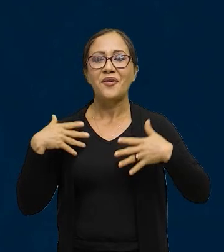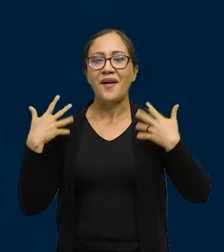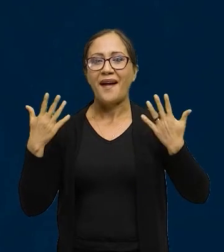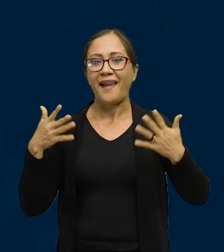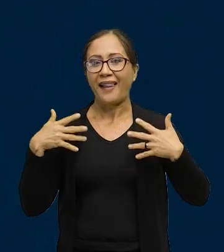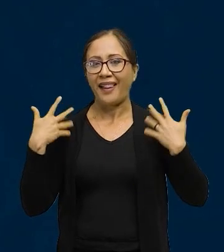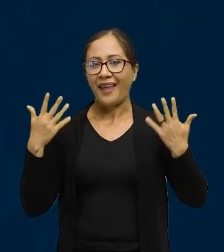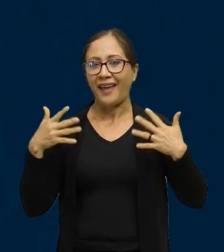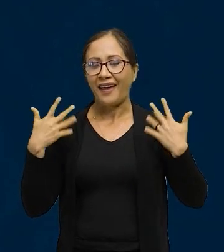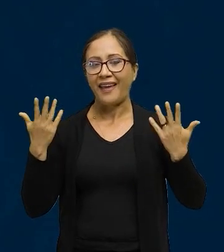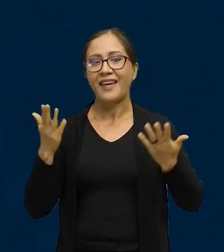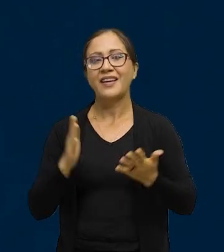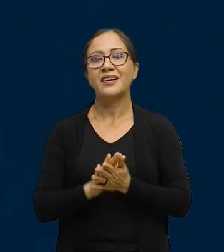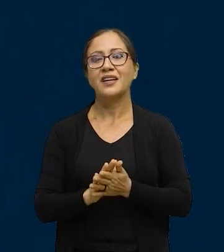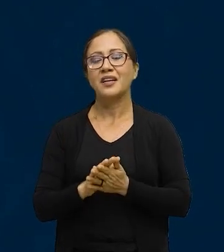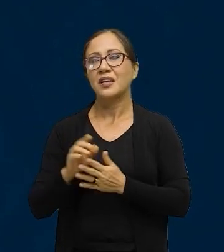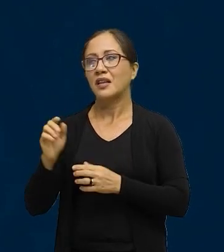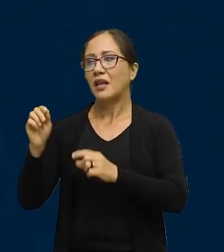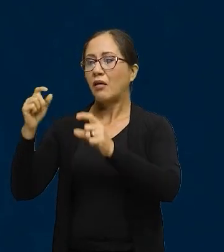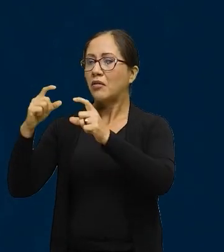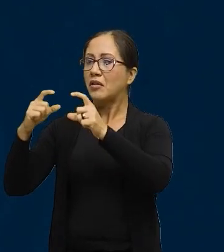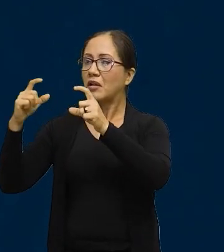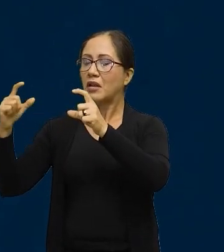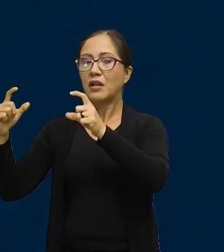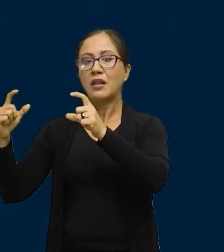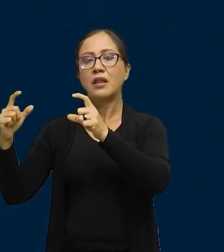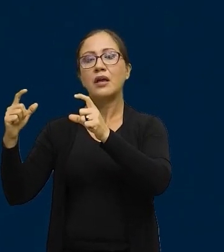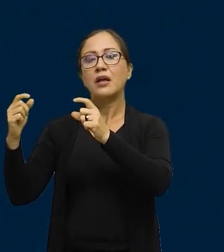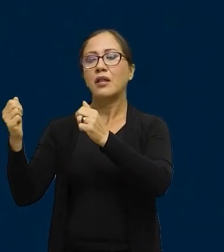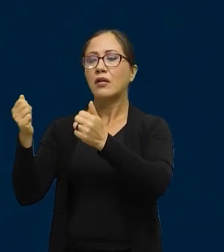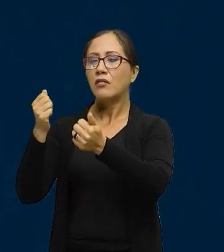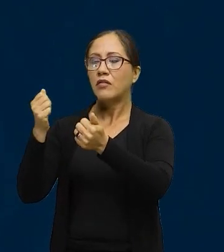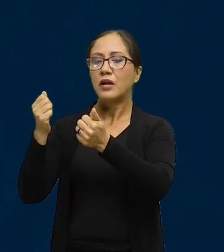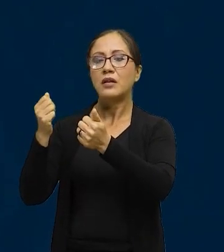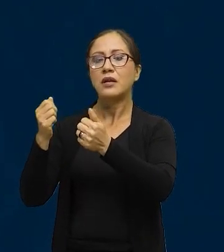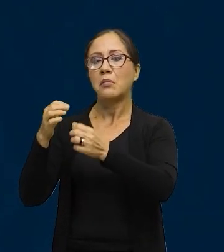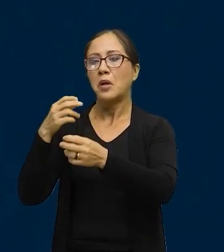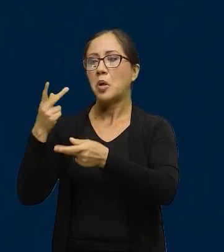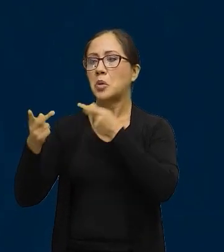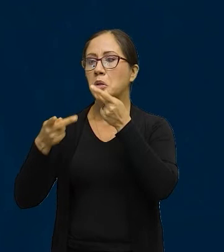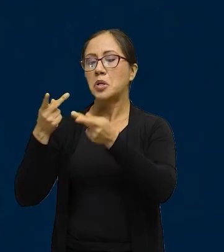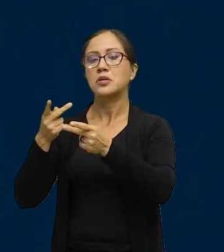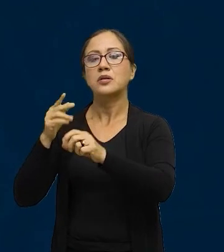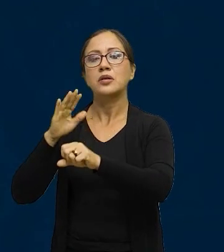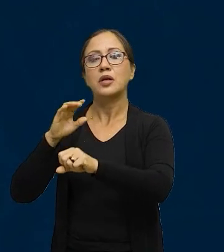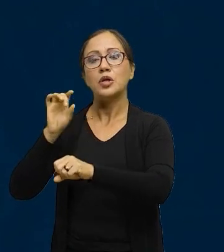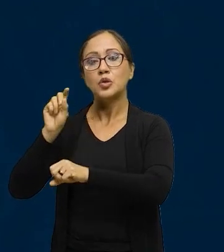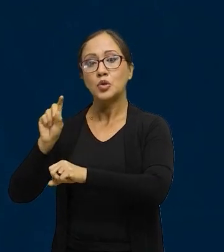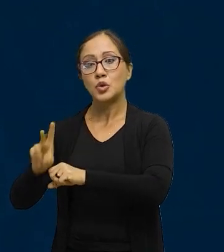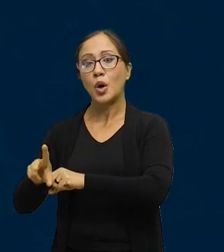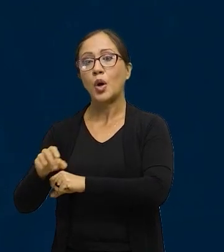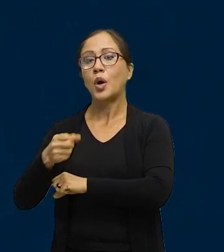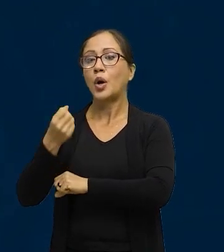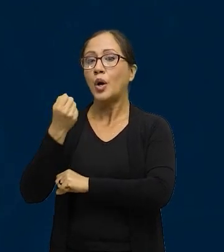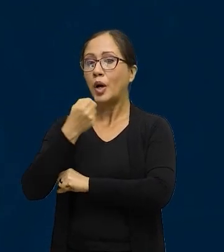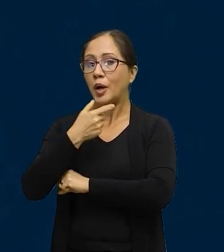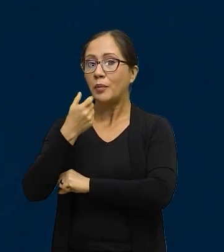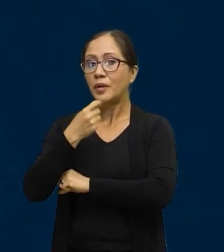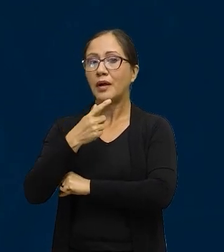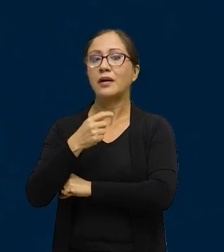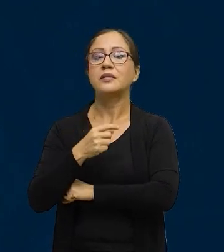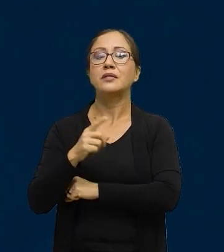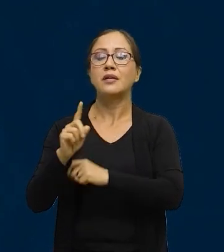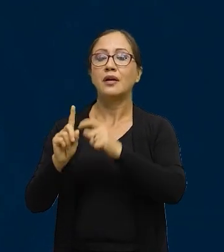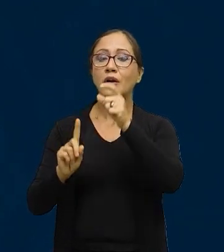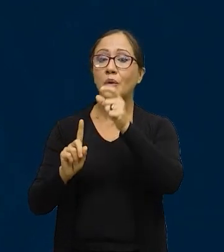uma análise crítica da realidade tão forte. Só tem um pequeno momento de humor. Quem dá esse humor? Esse